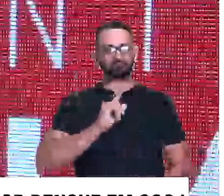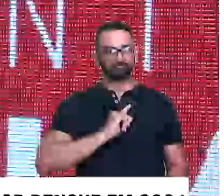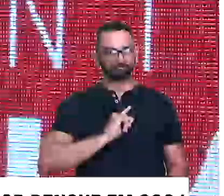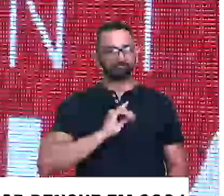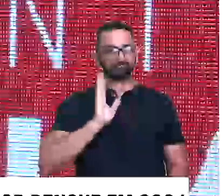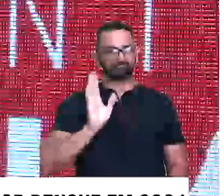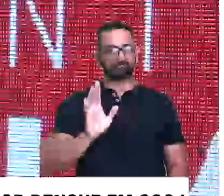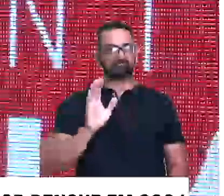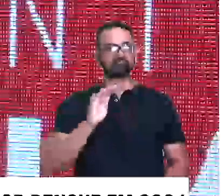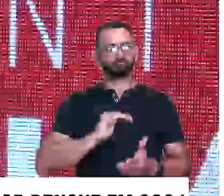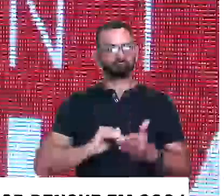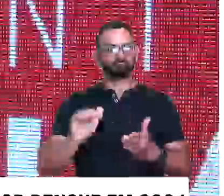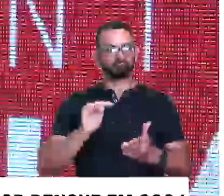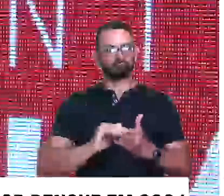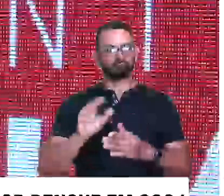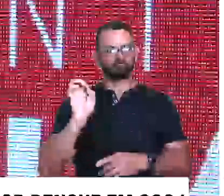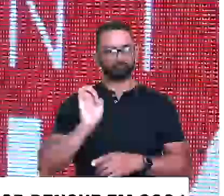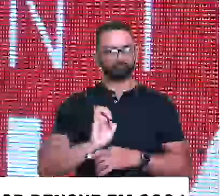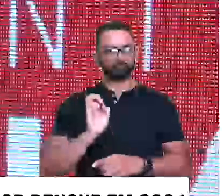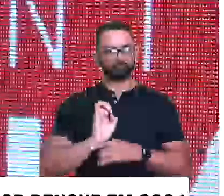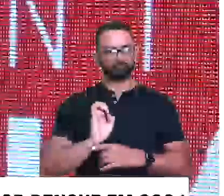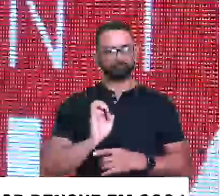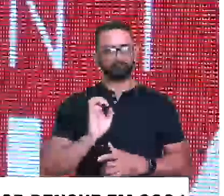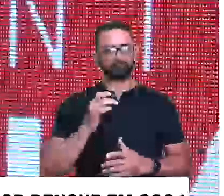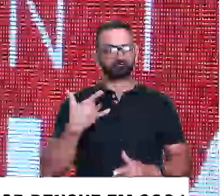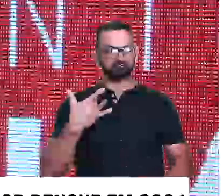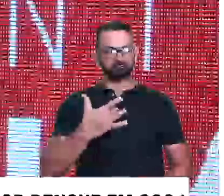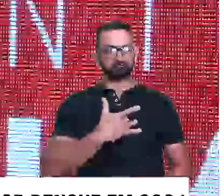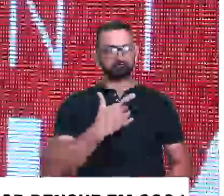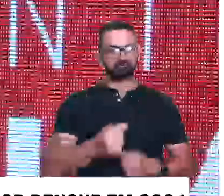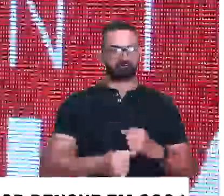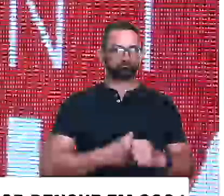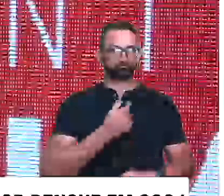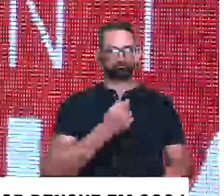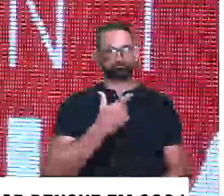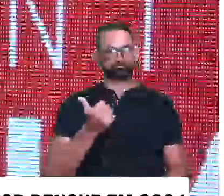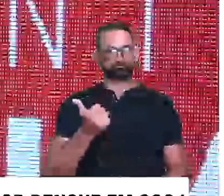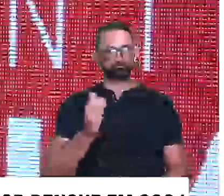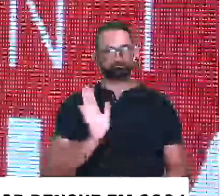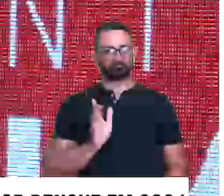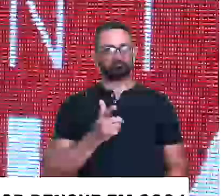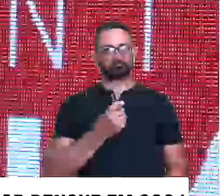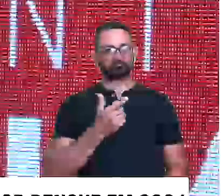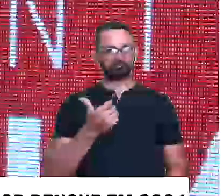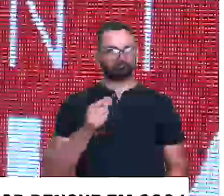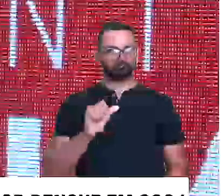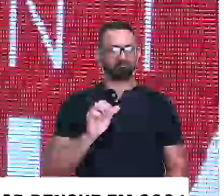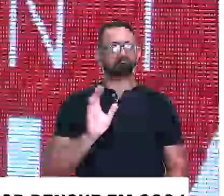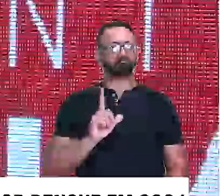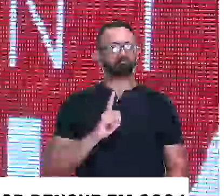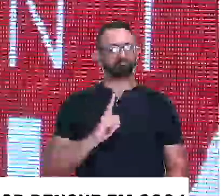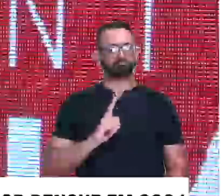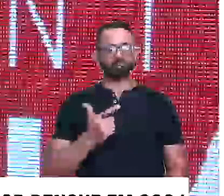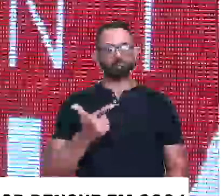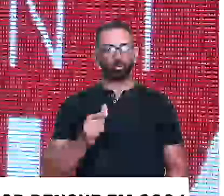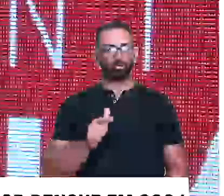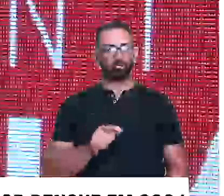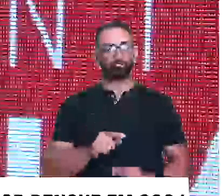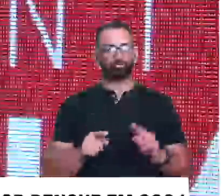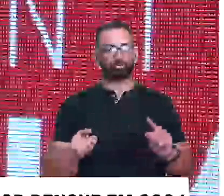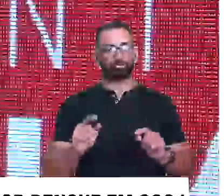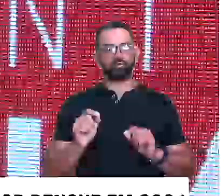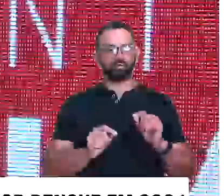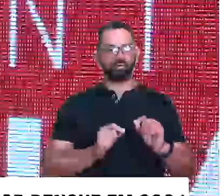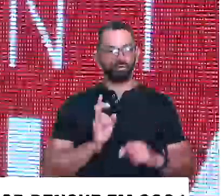Imperatriz segundo a Secretaria Estadual de saúde no ano de 2001 em caso de morte foi lá em 2019 em 2020